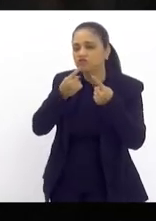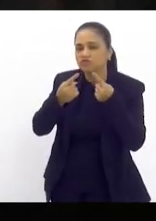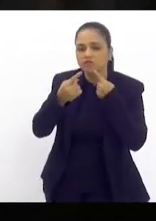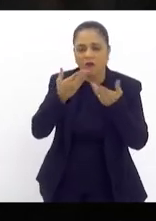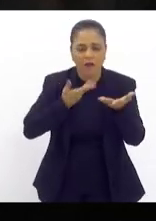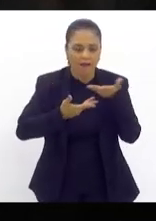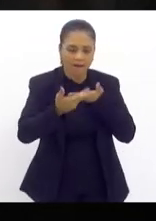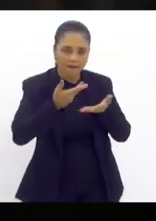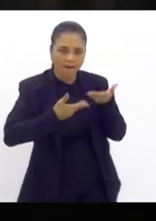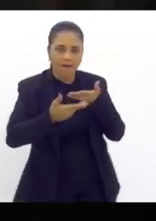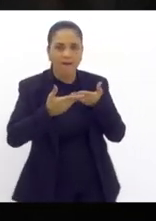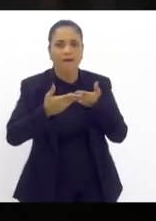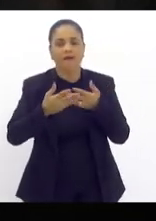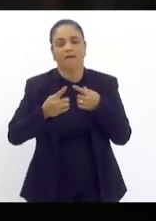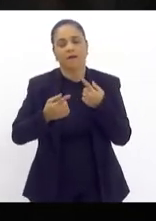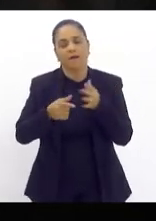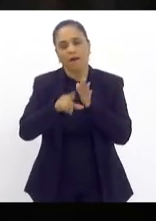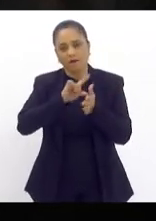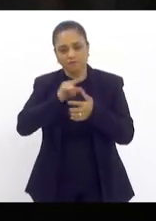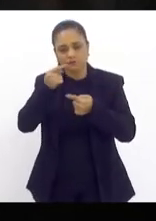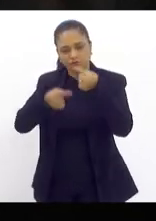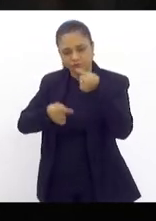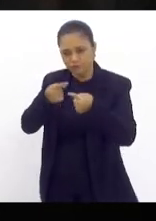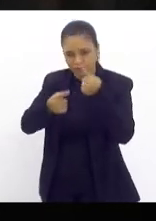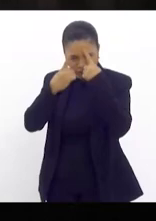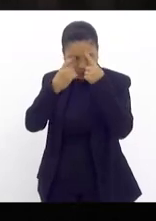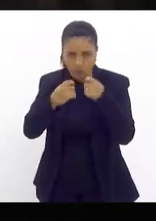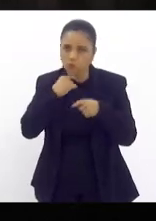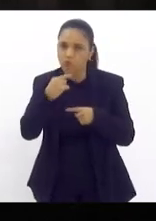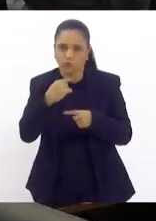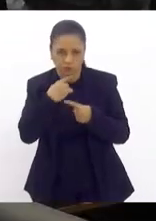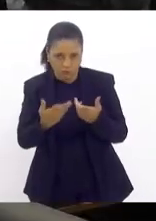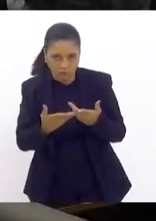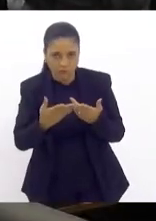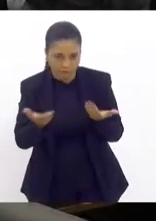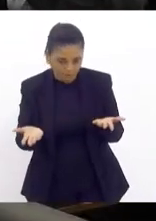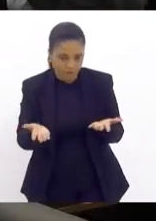explodir qualquer ato violento. Obrigada, presidenta.